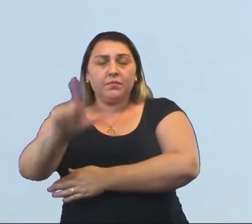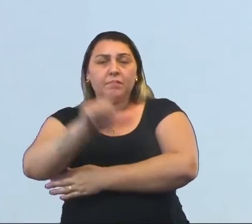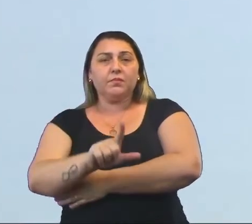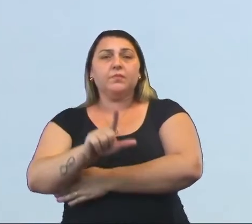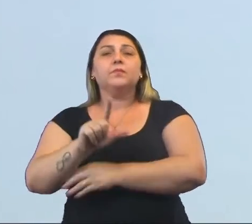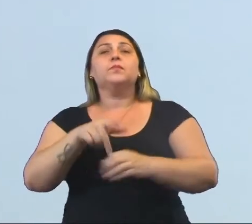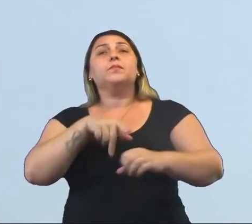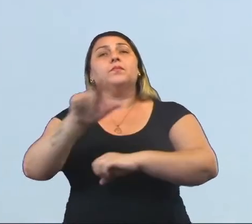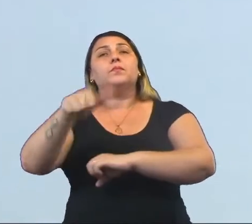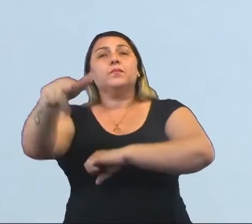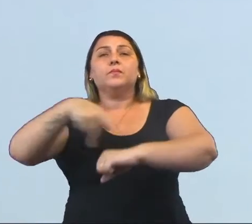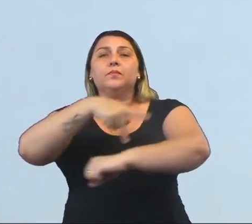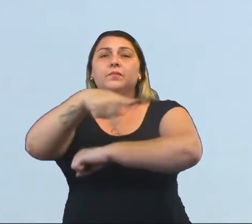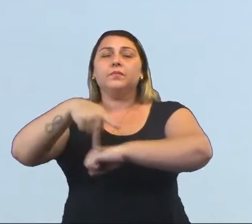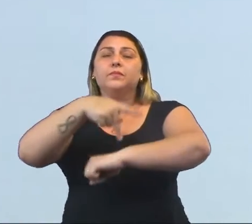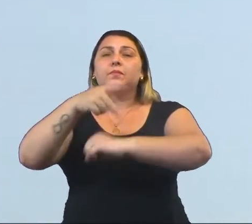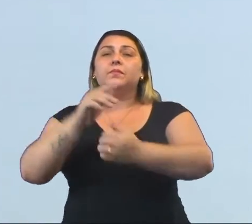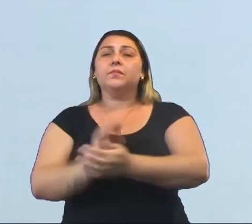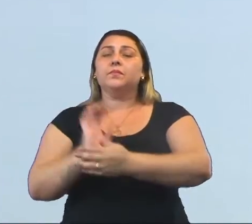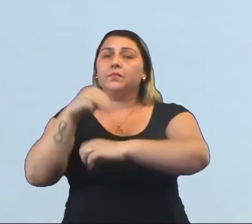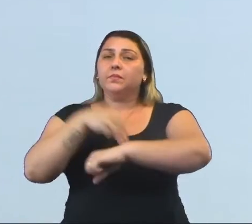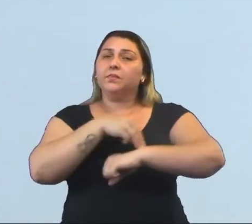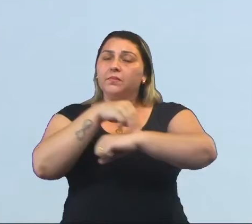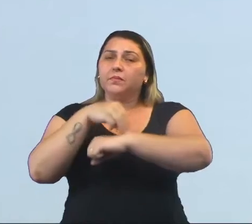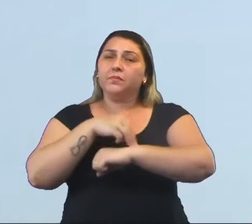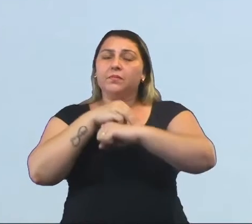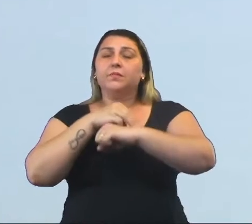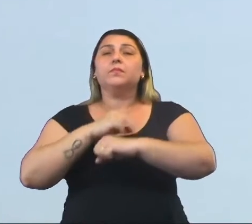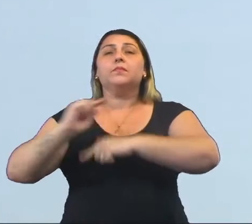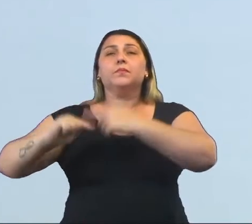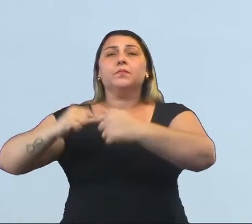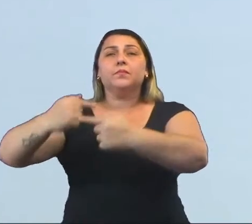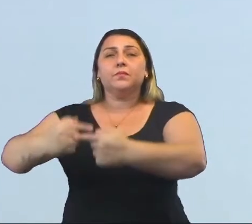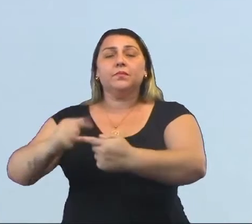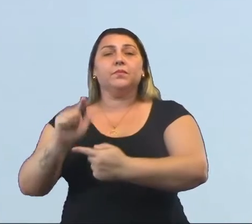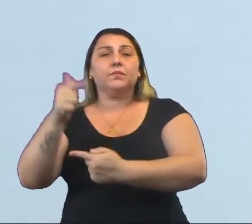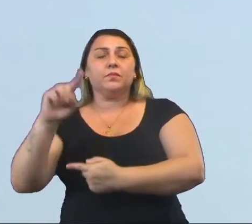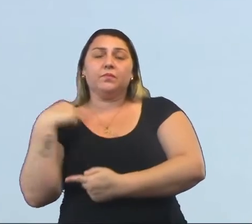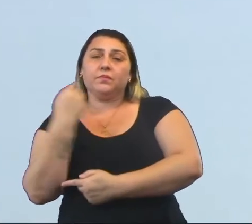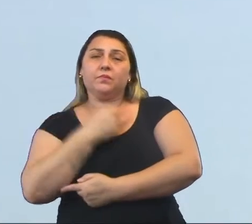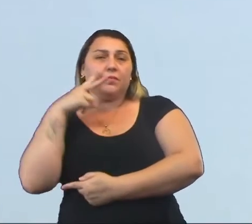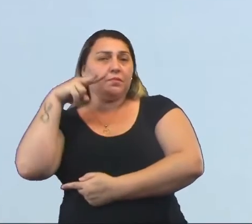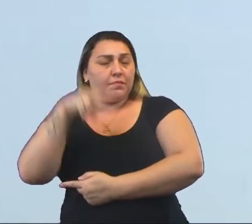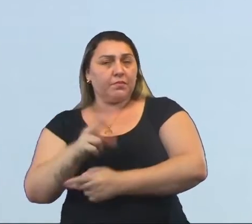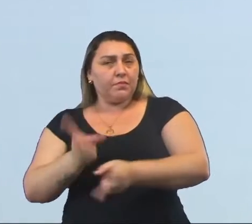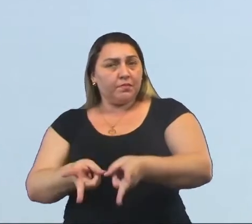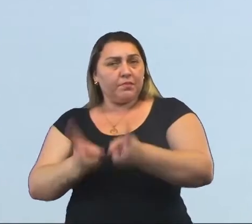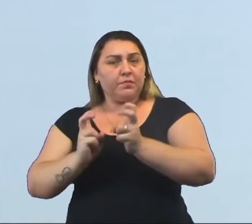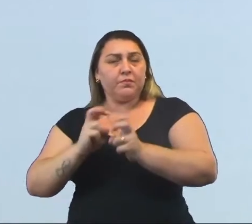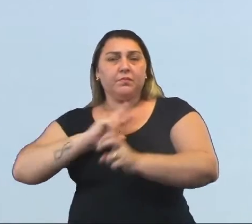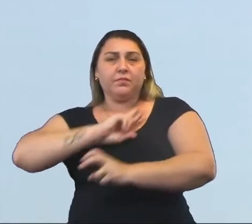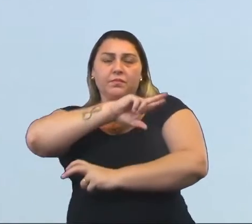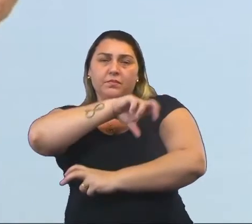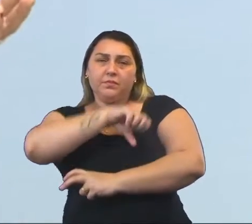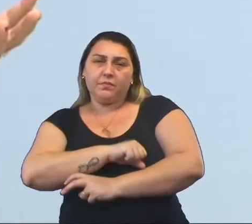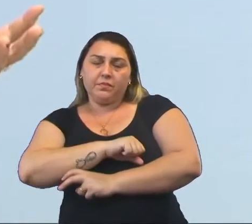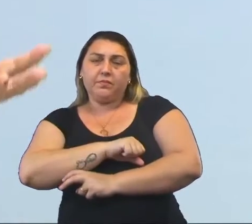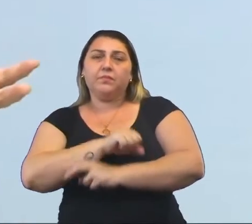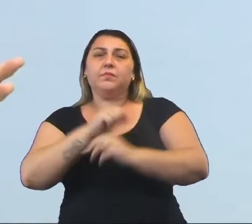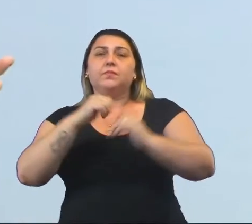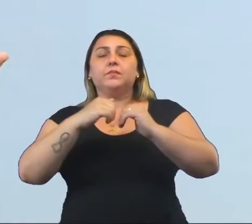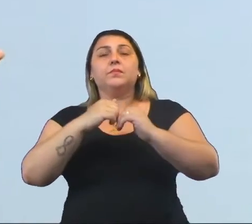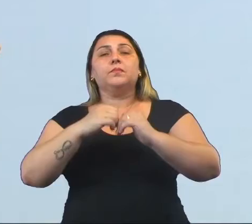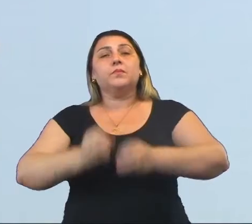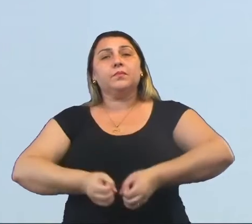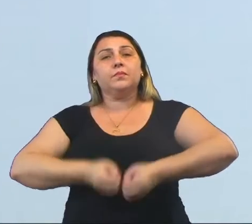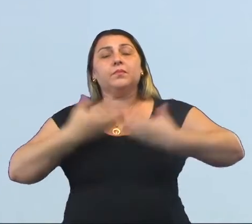outros países. Em um momento ou outro, em uma geração ou outra, que nós vamos ver que o romantismo, além de ser dividido em